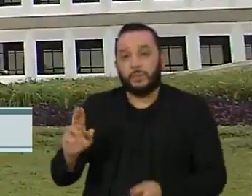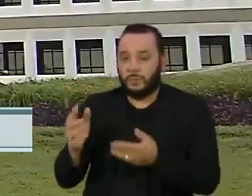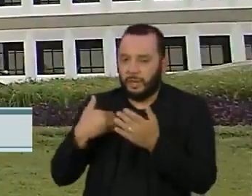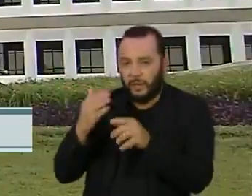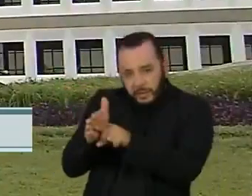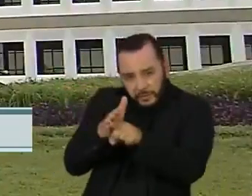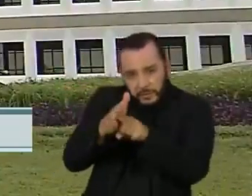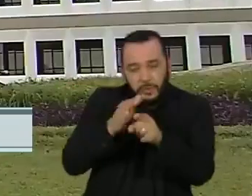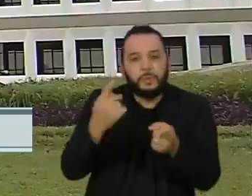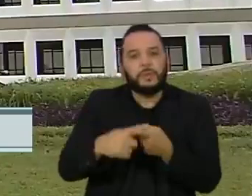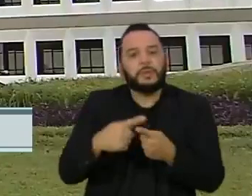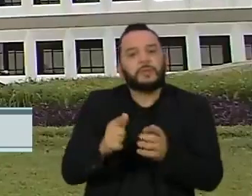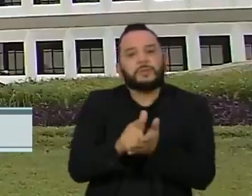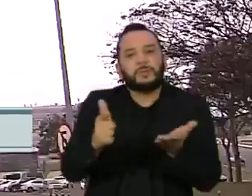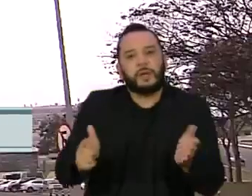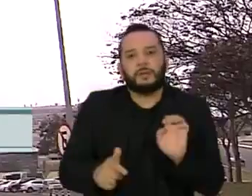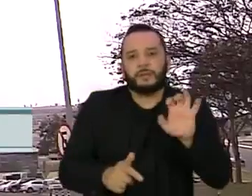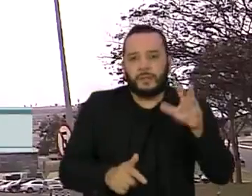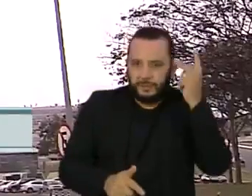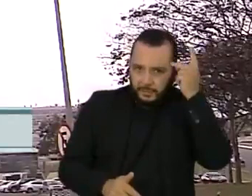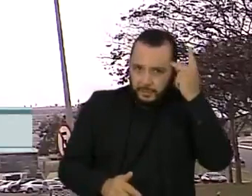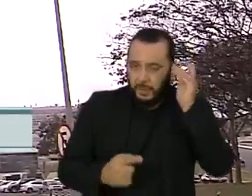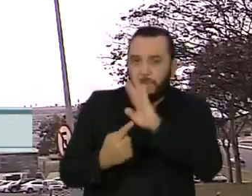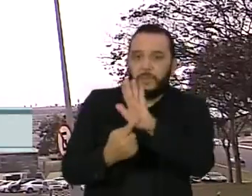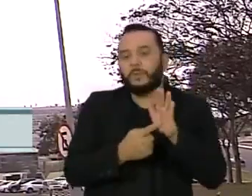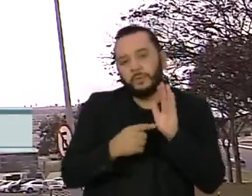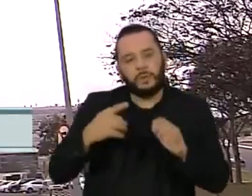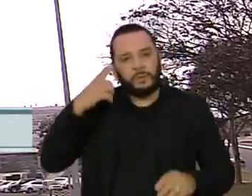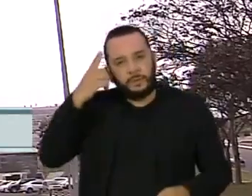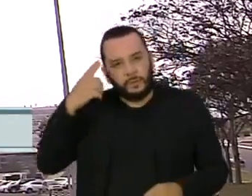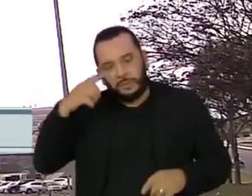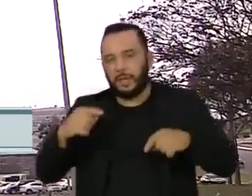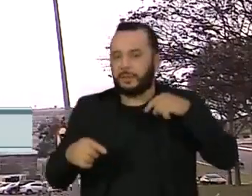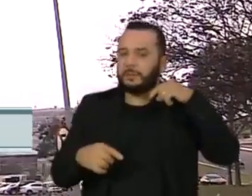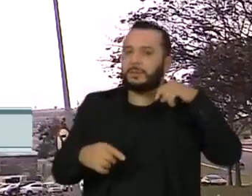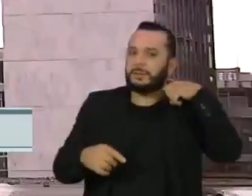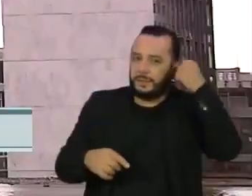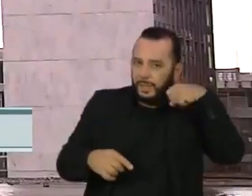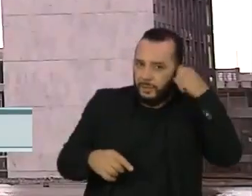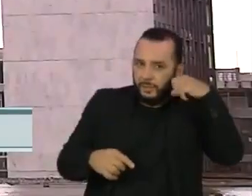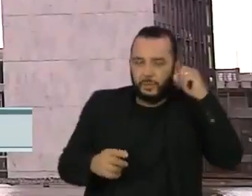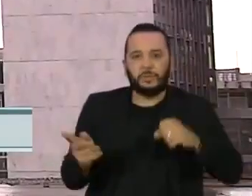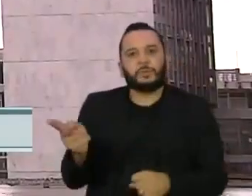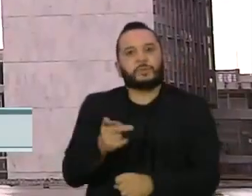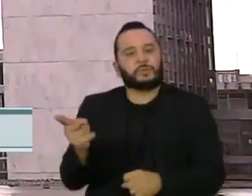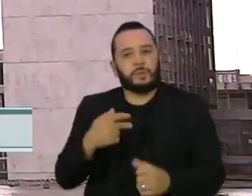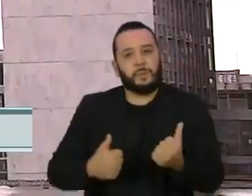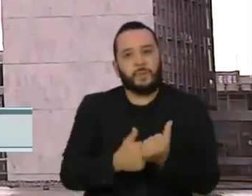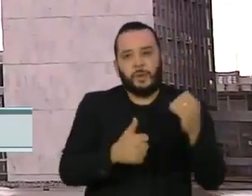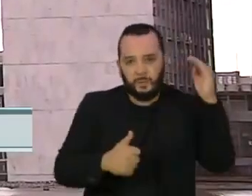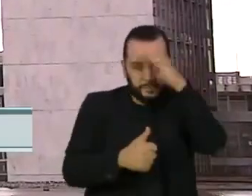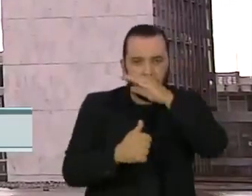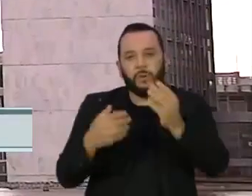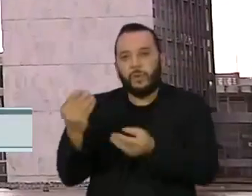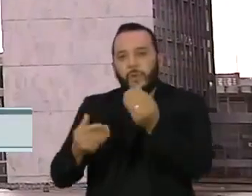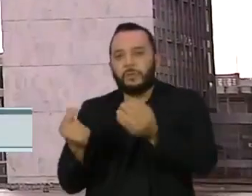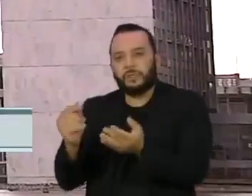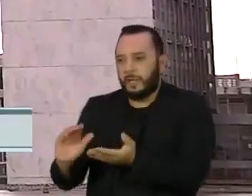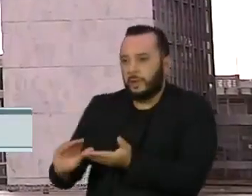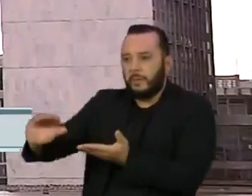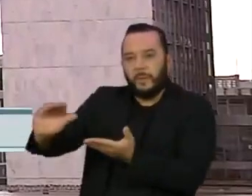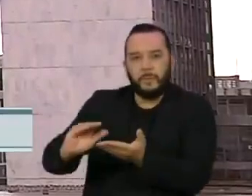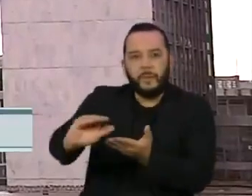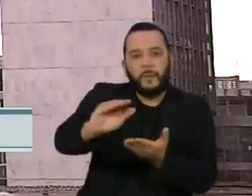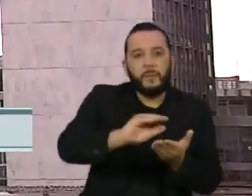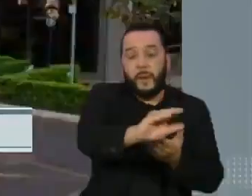após denúncia do jornal Estado de São Paulo mostrar que deputados e senadores da base aliada indicam o destino de verbas federais por meio